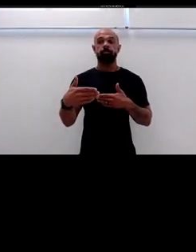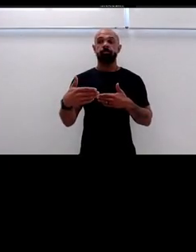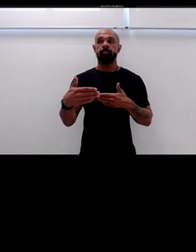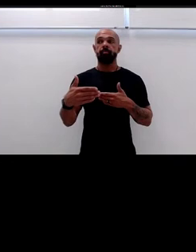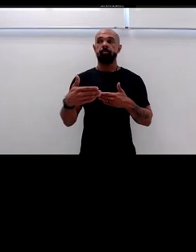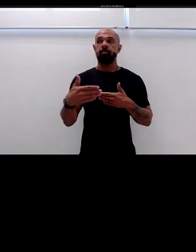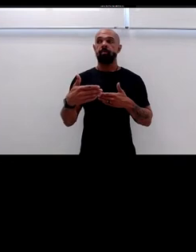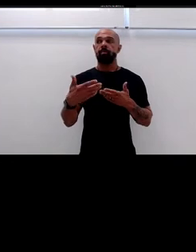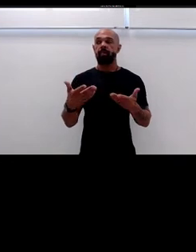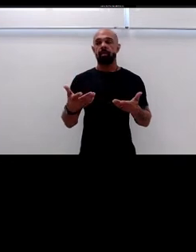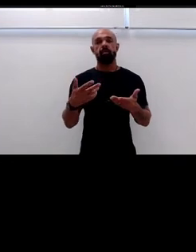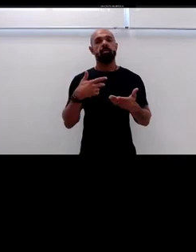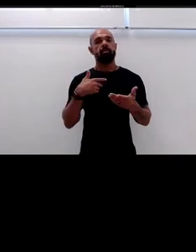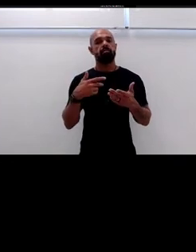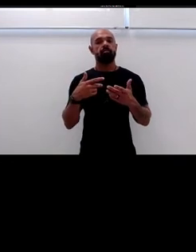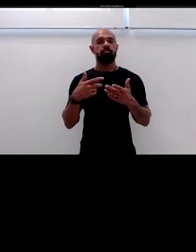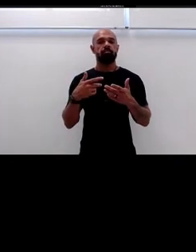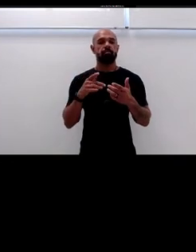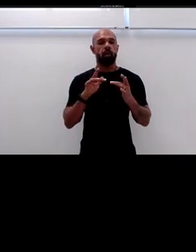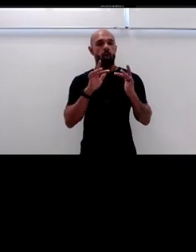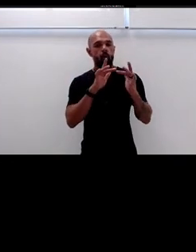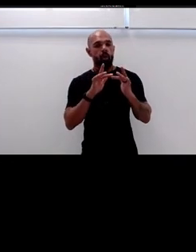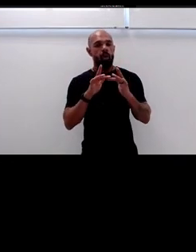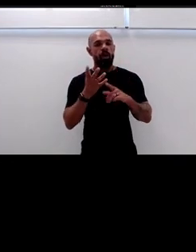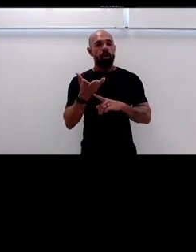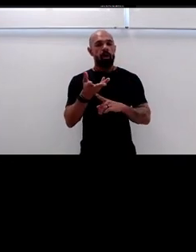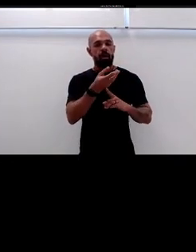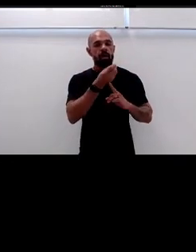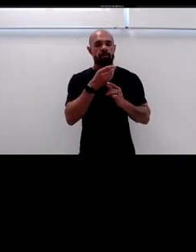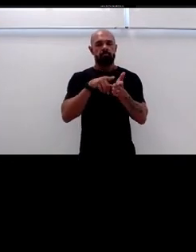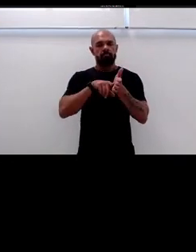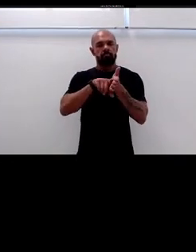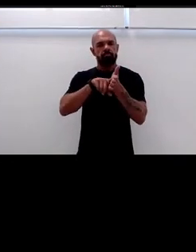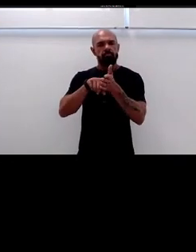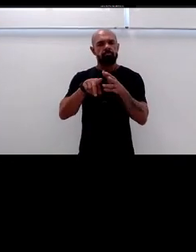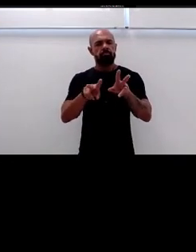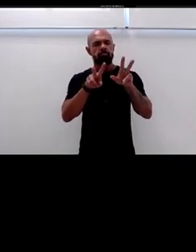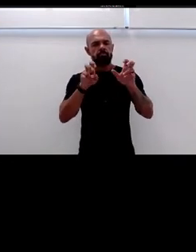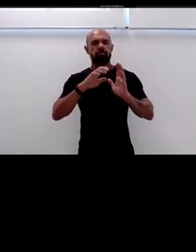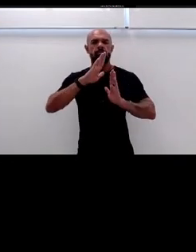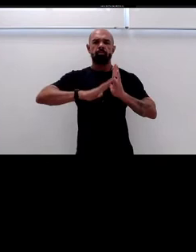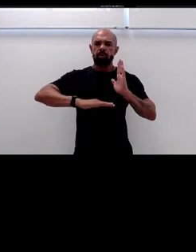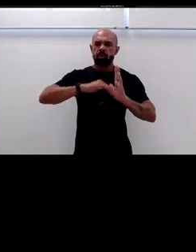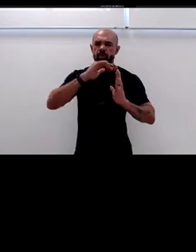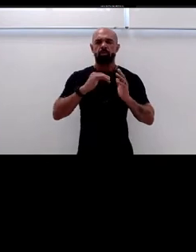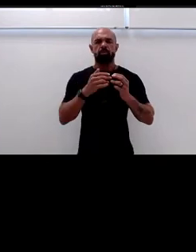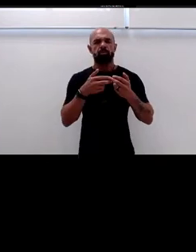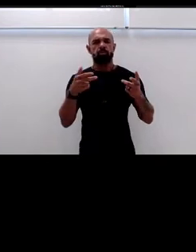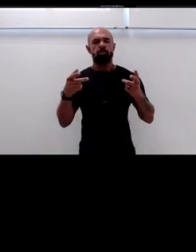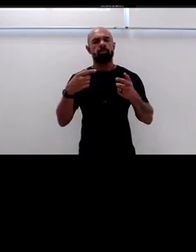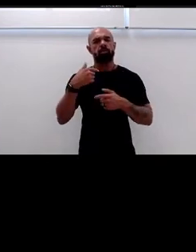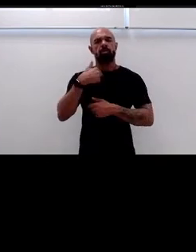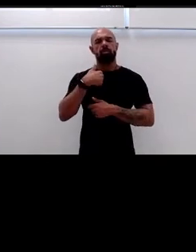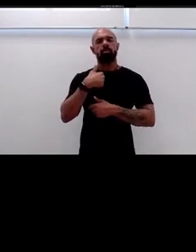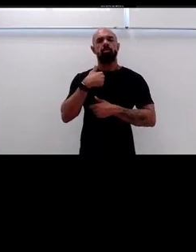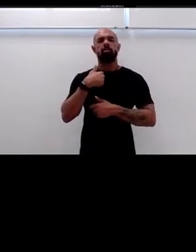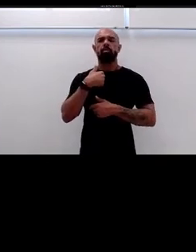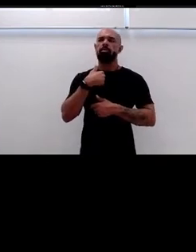Me envolvendo com a arte, né? Pesquisando sobre pintura, né? Eu